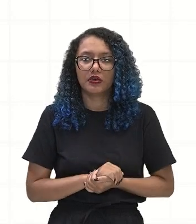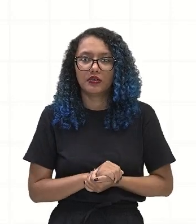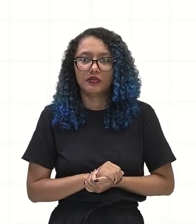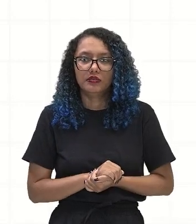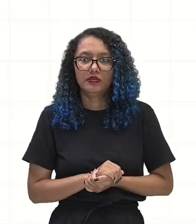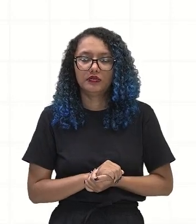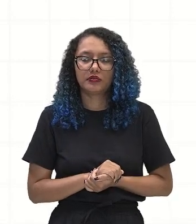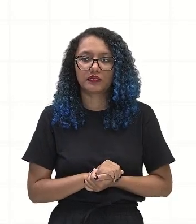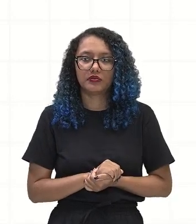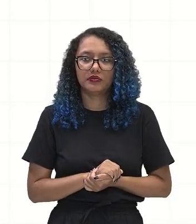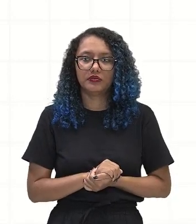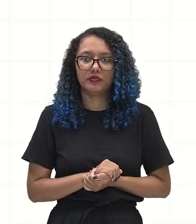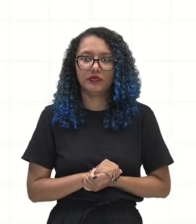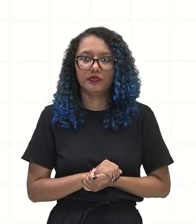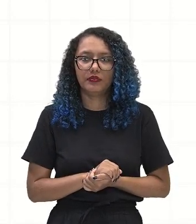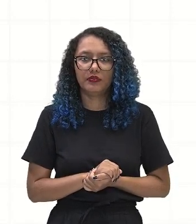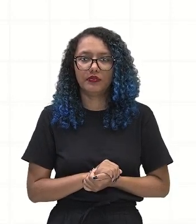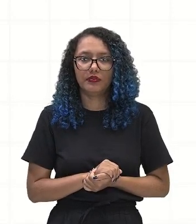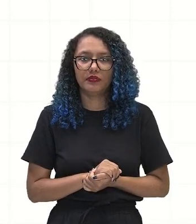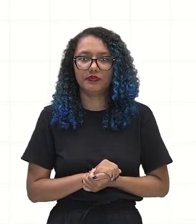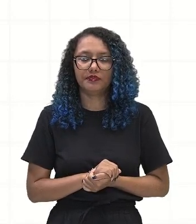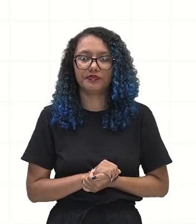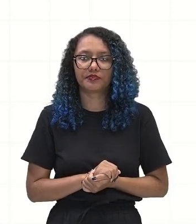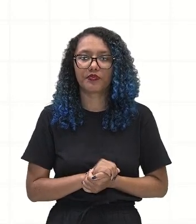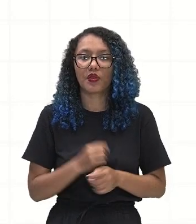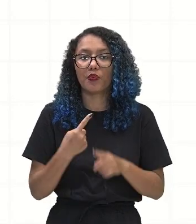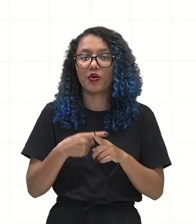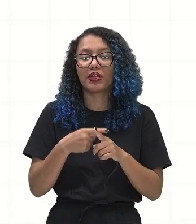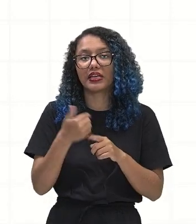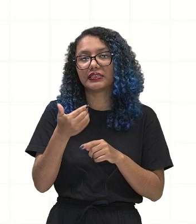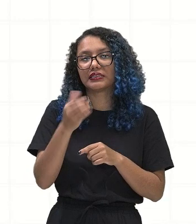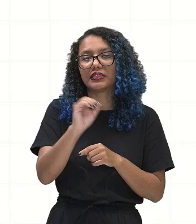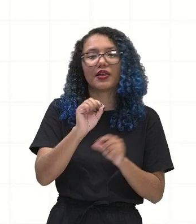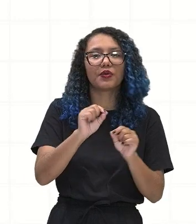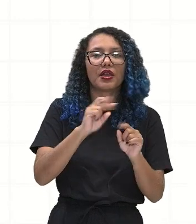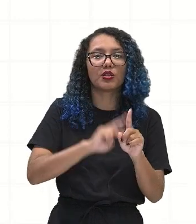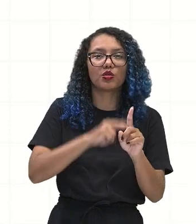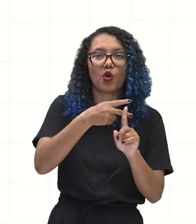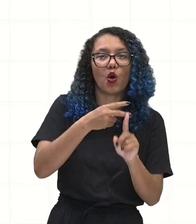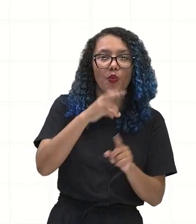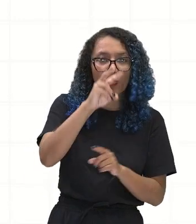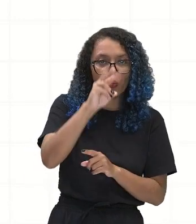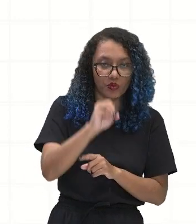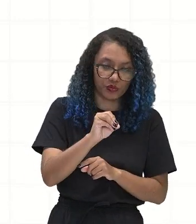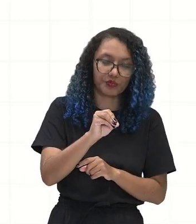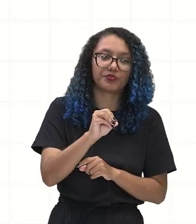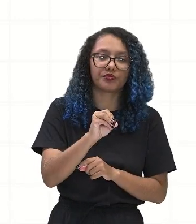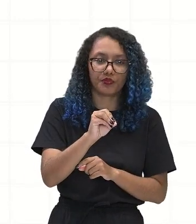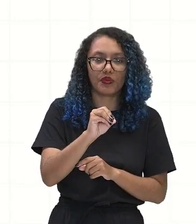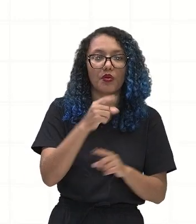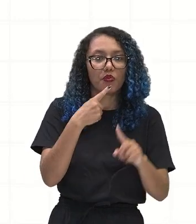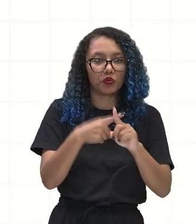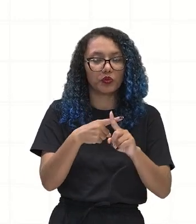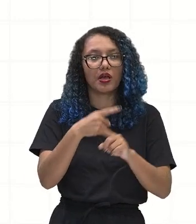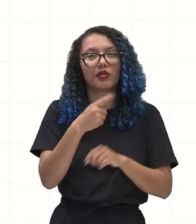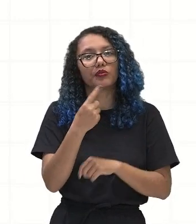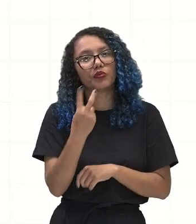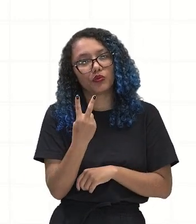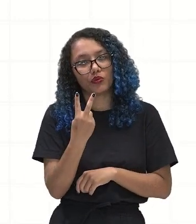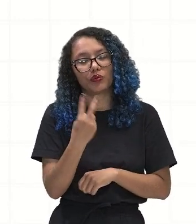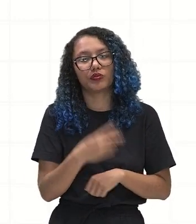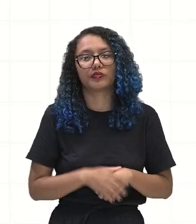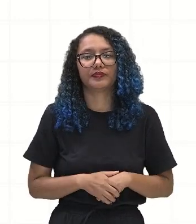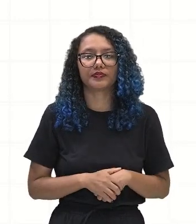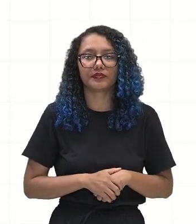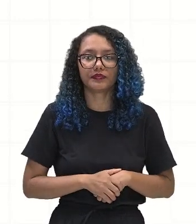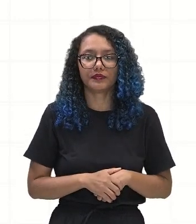1/2, tá? 100 é o dobro de 50, né? Multiplicado por 2.